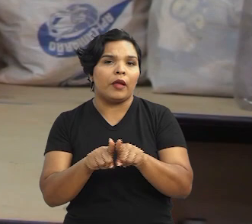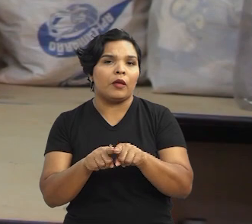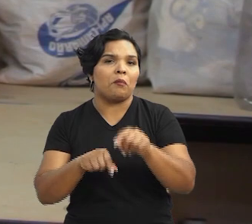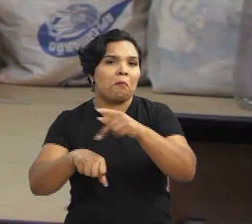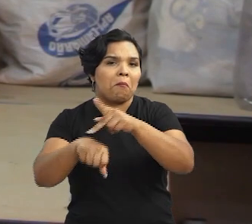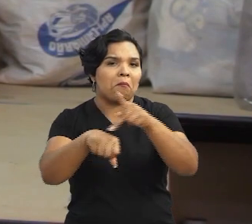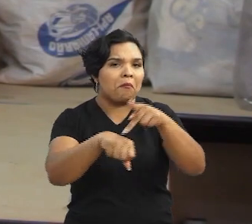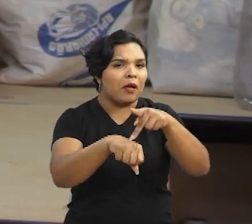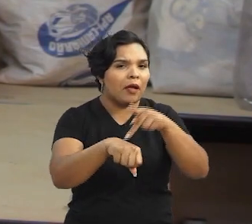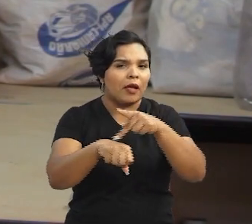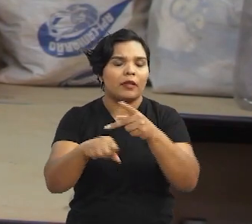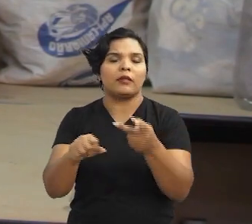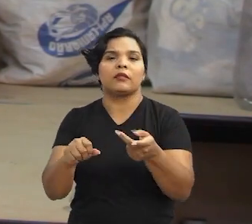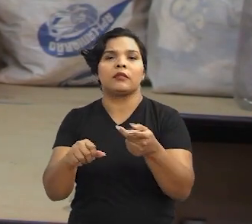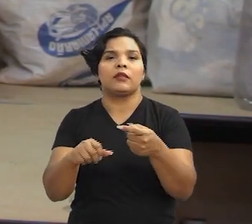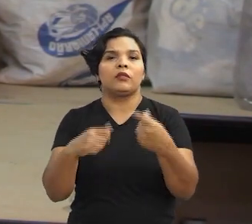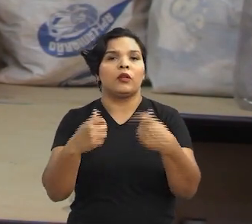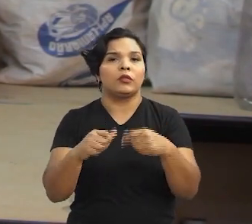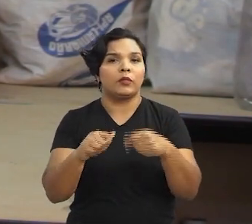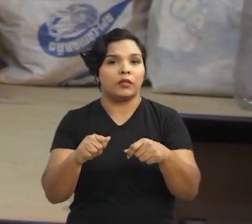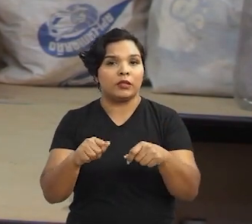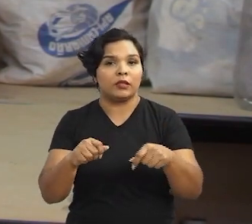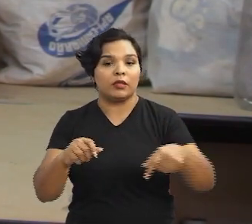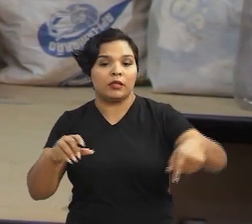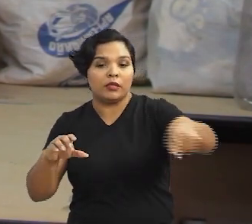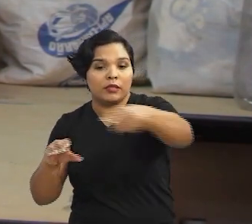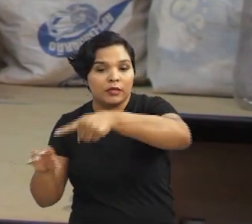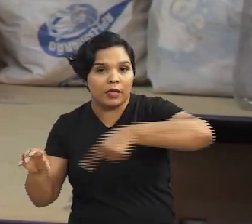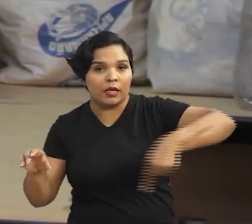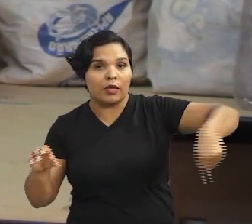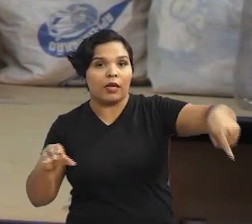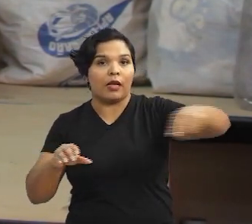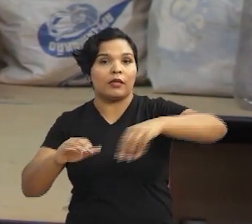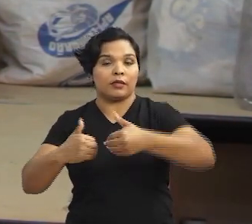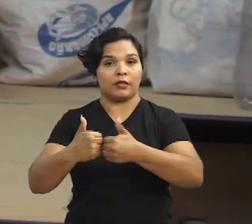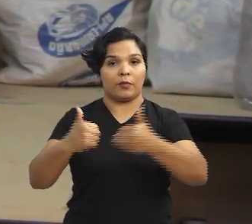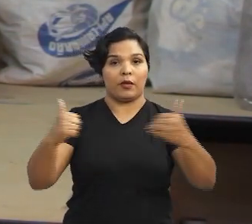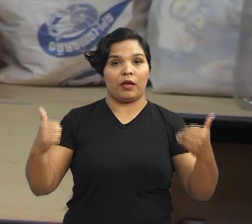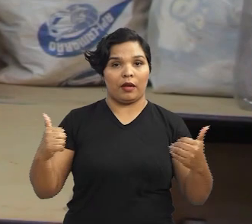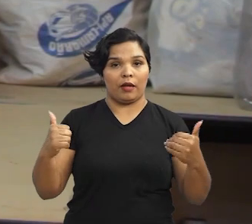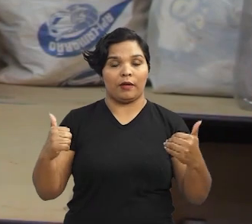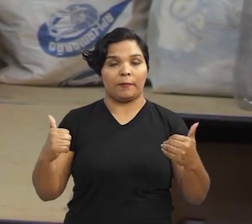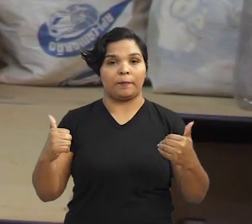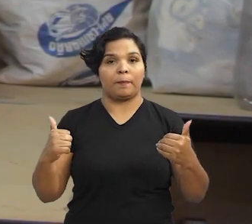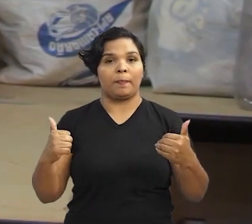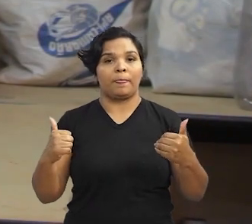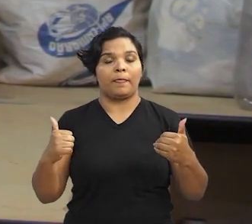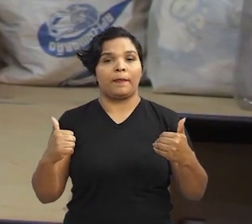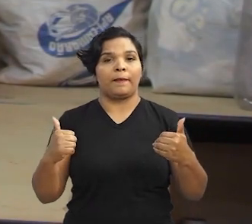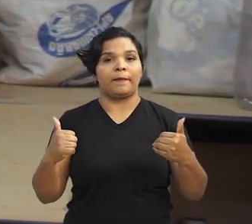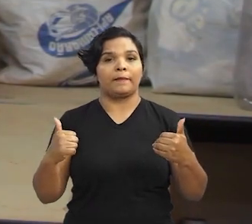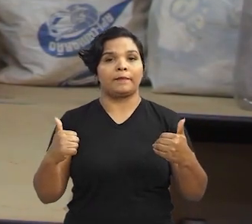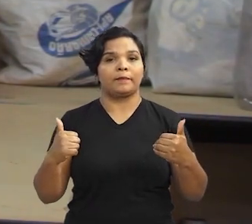cascalhos e outras coisas. Então a gente precisa secar esse solo, que a gente seca